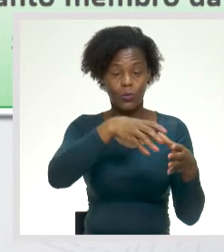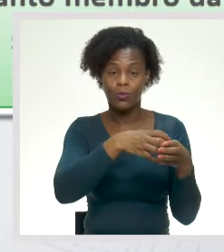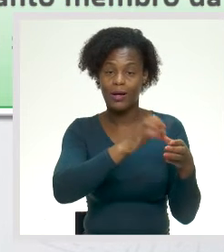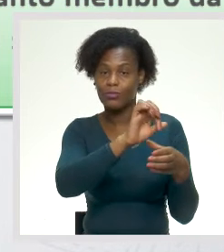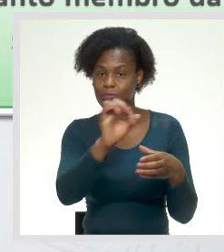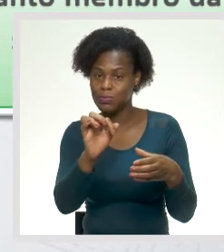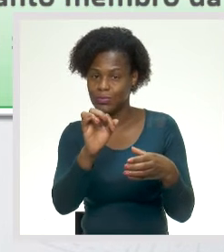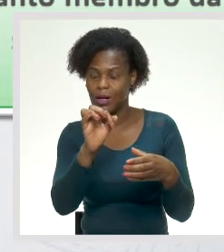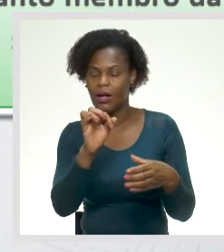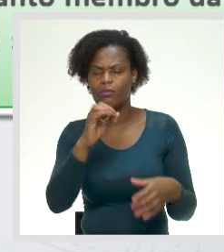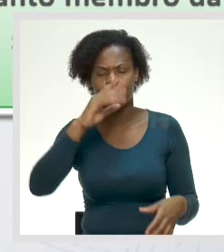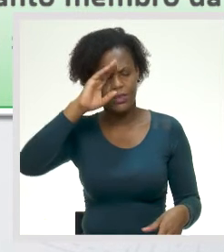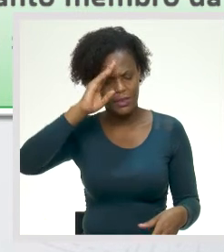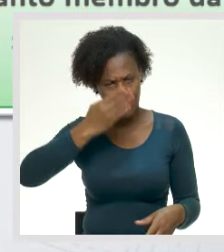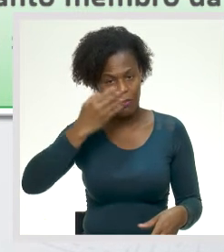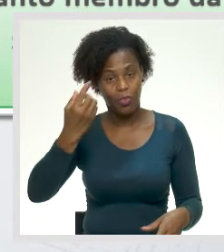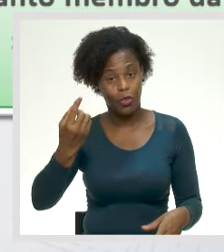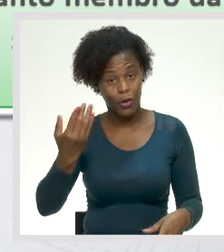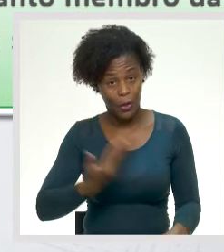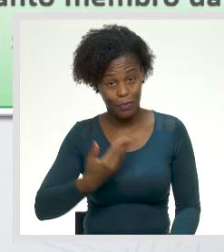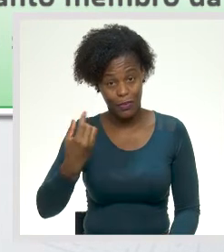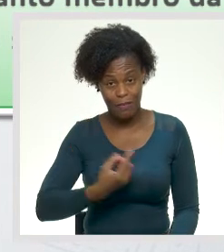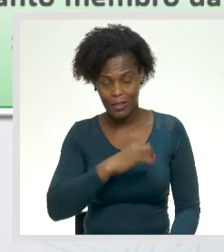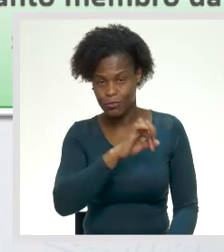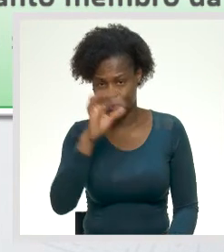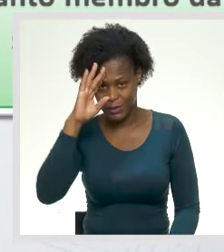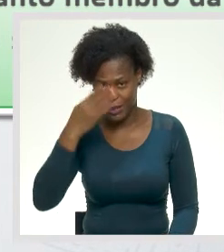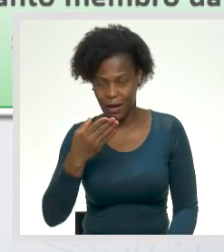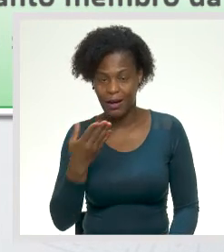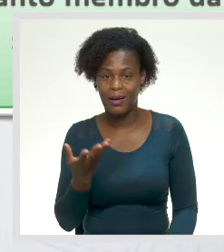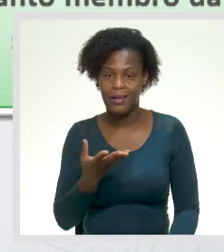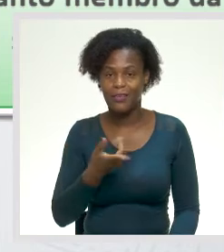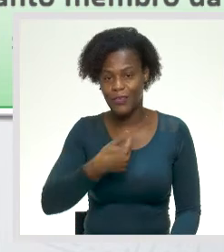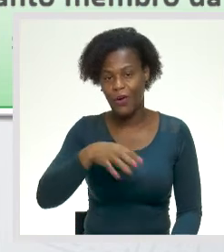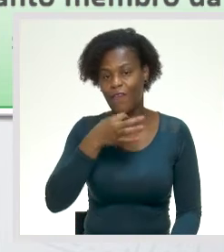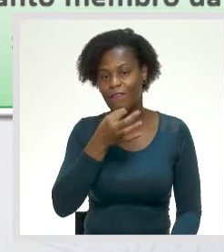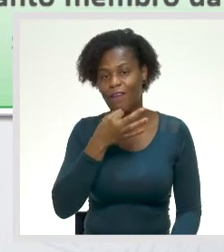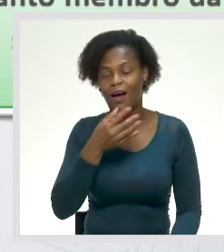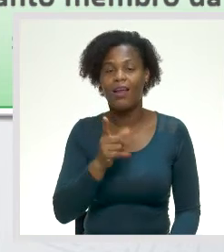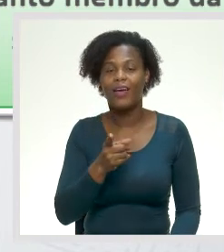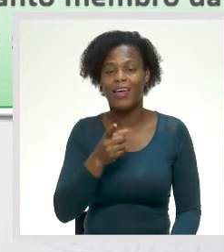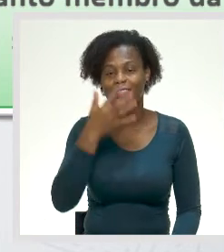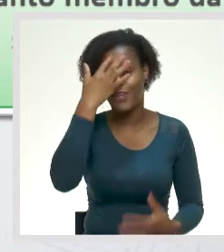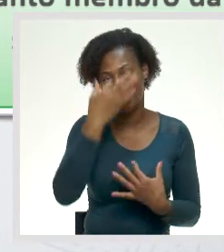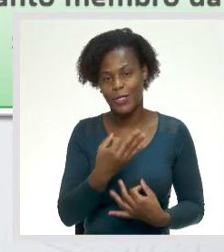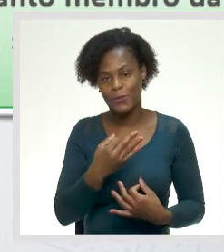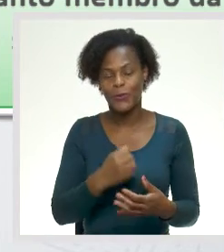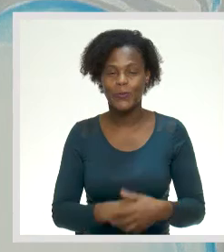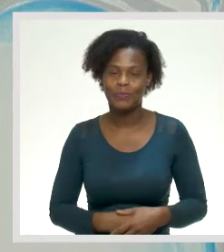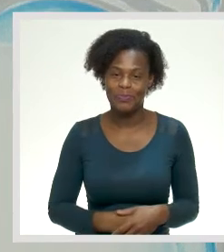comunidade, consciente dos seus direitos e deveres, estamos perante o